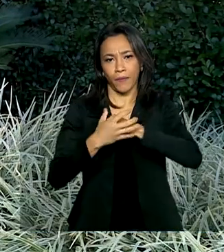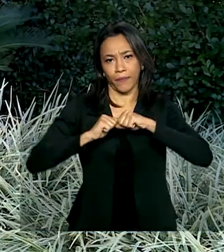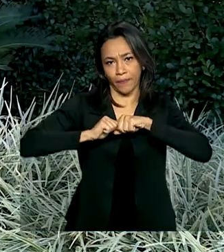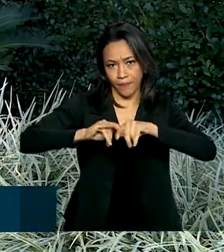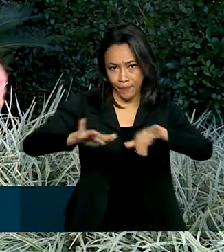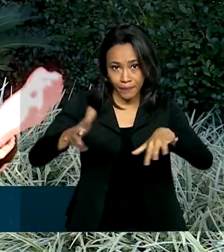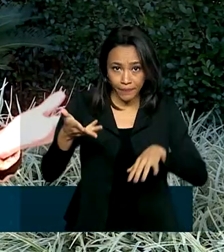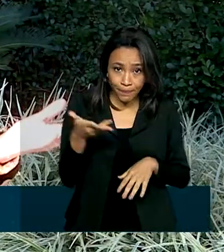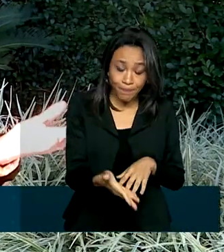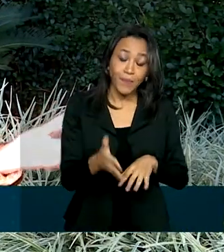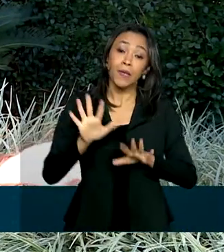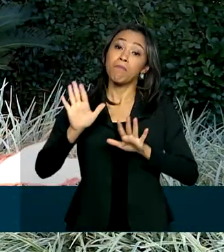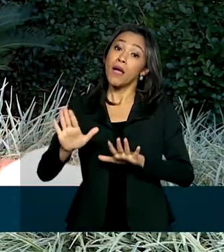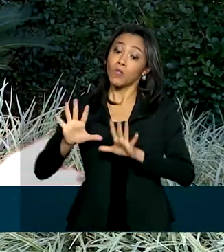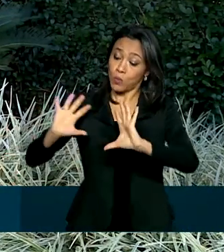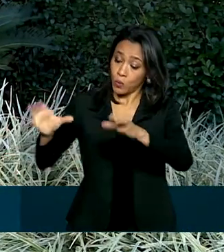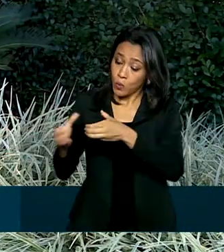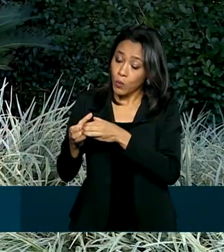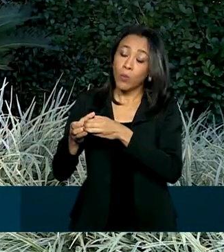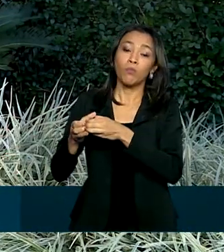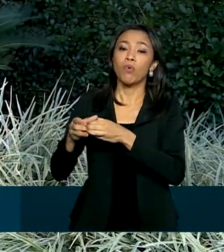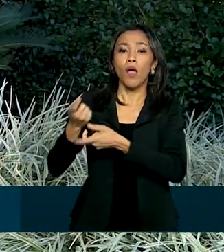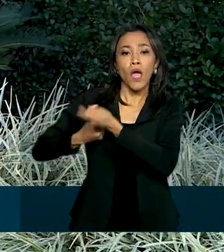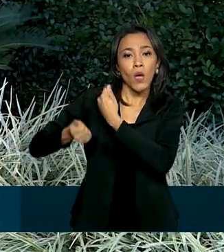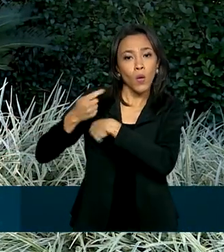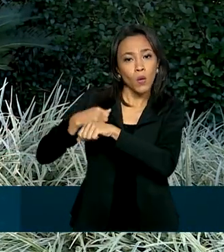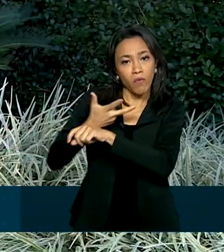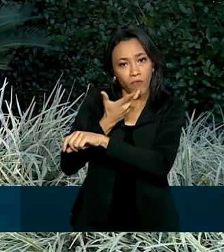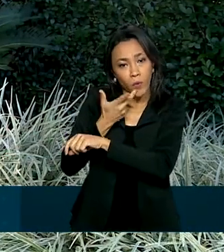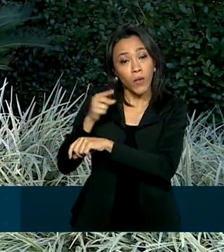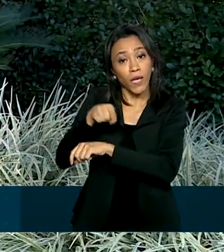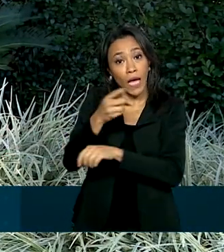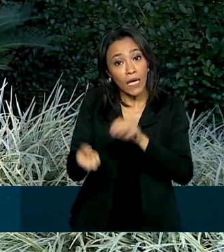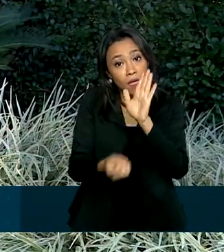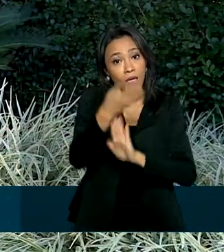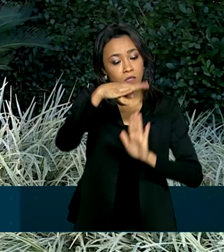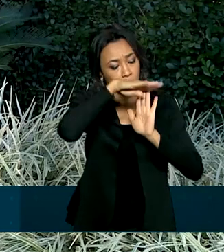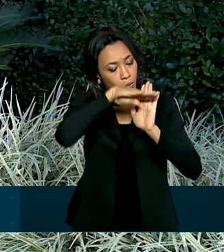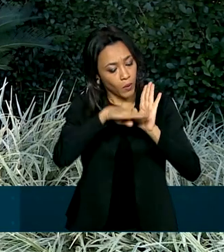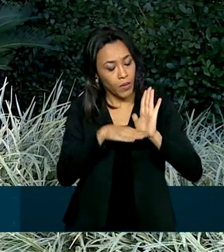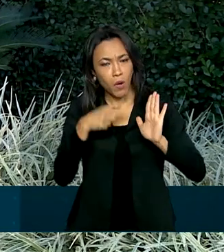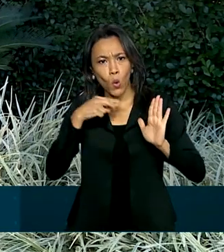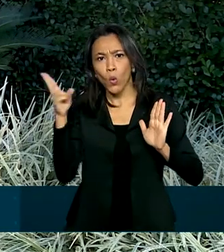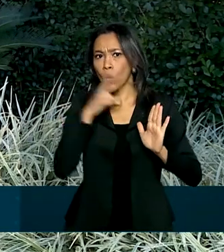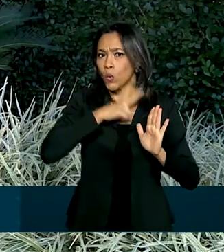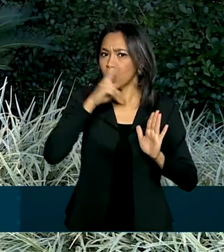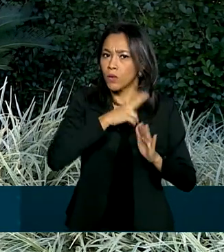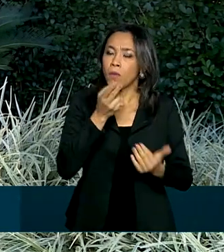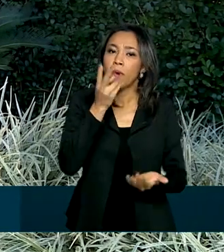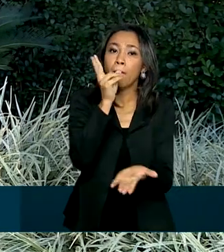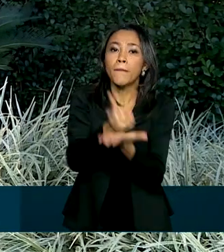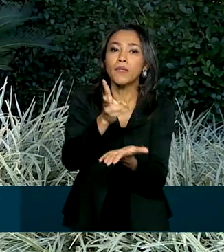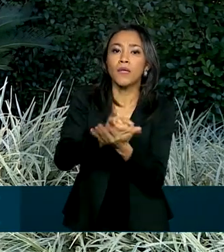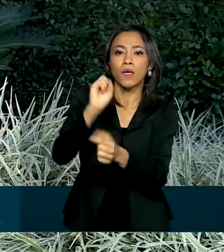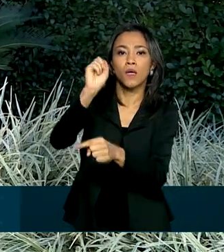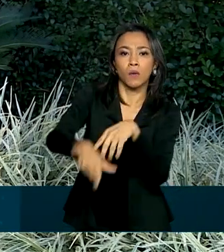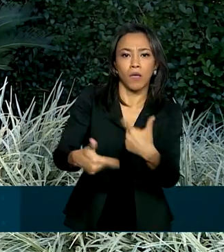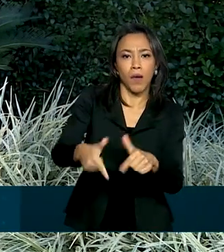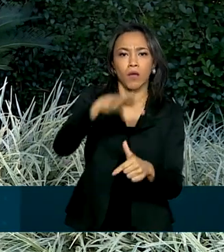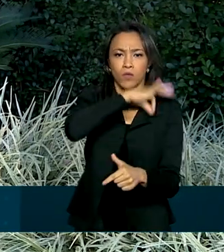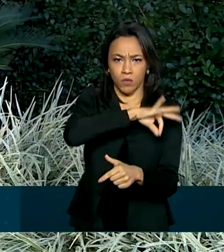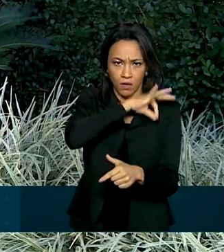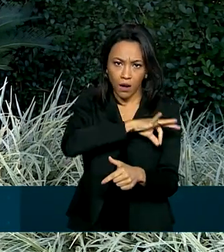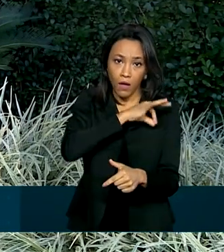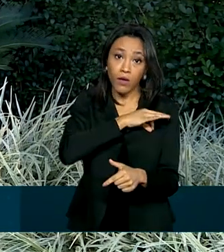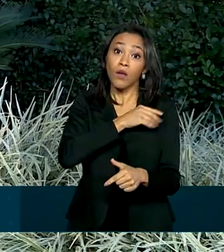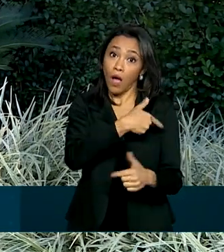coronavírus. Mas, segundo a equipe econômica, a criação do programa emergencial de preservação do emprego e da renda contribuiu